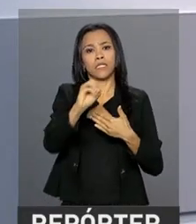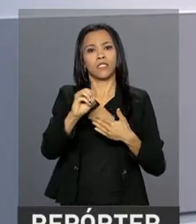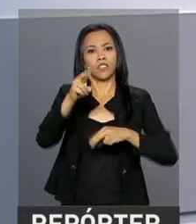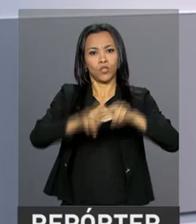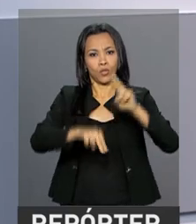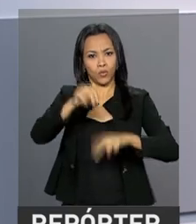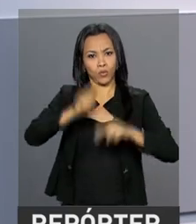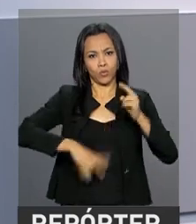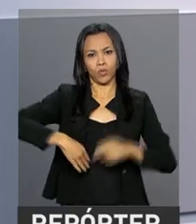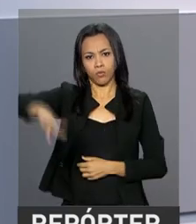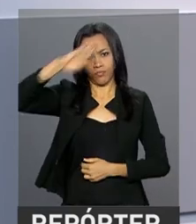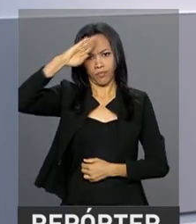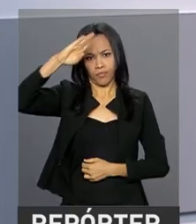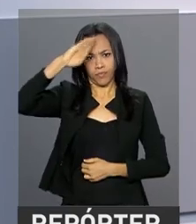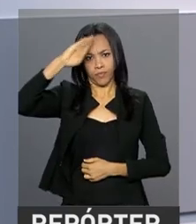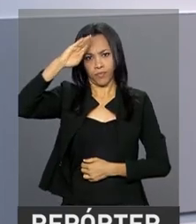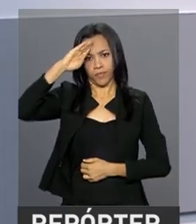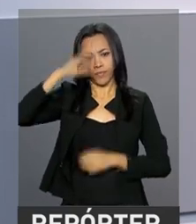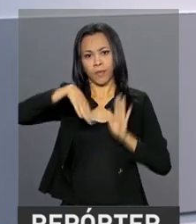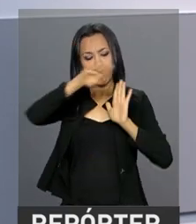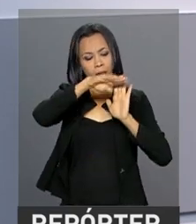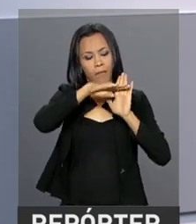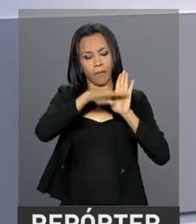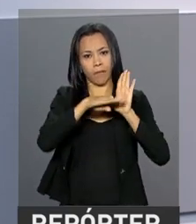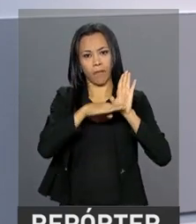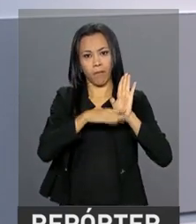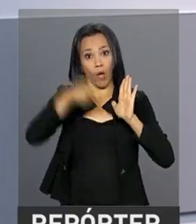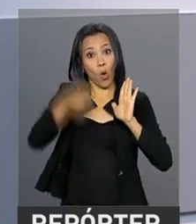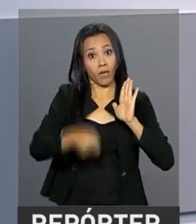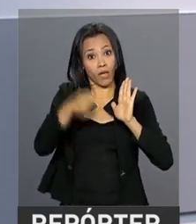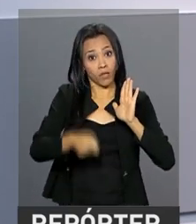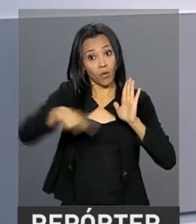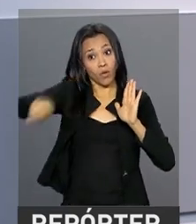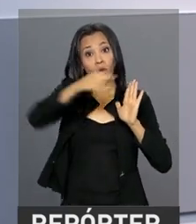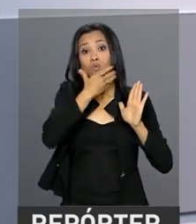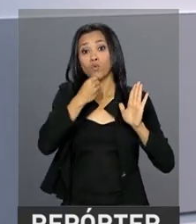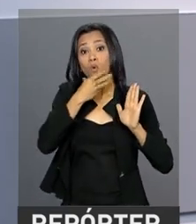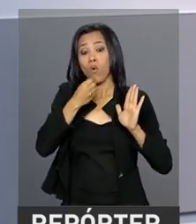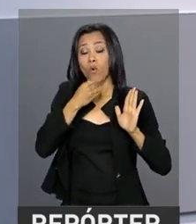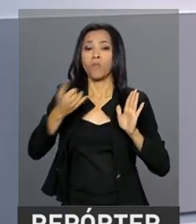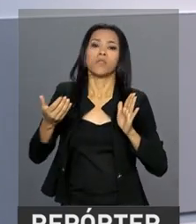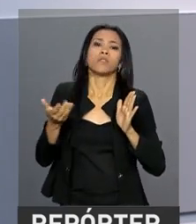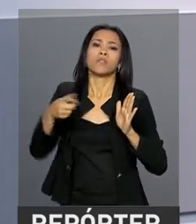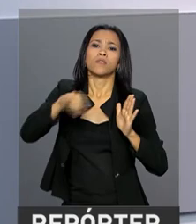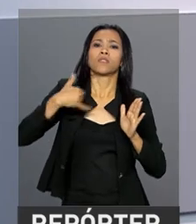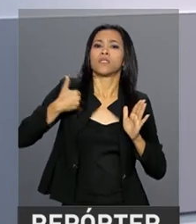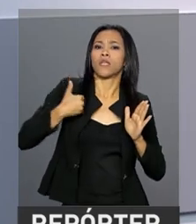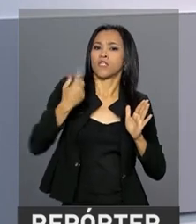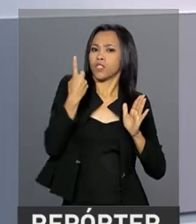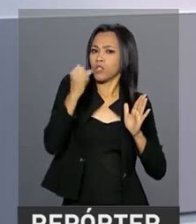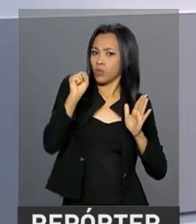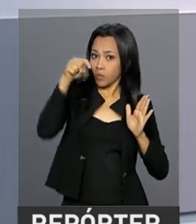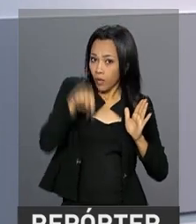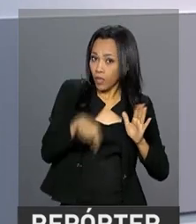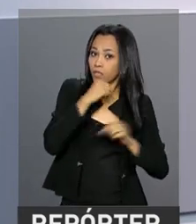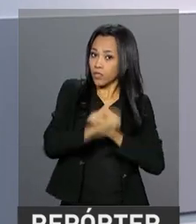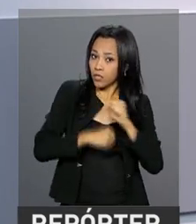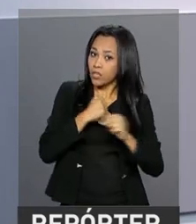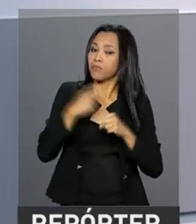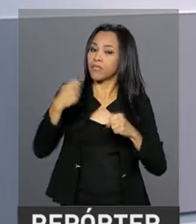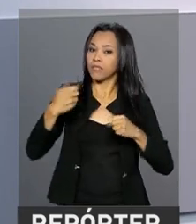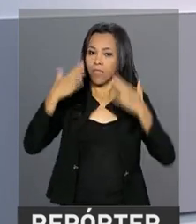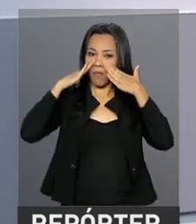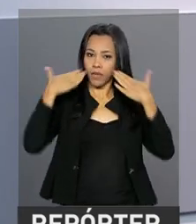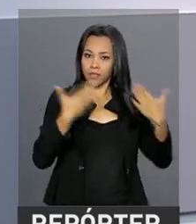alistamento militar obrigatório os jovens brasileiros do sexo masculino que completam 18 anos este ano devem se